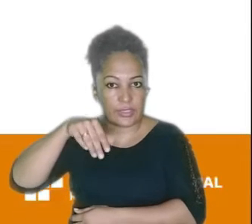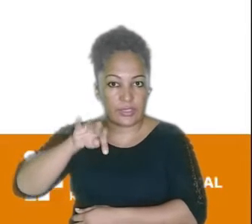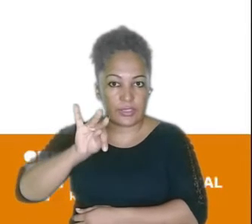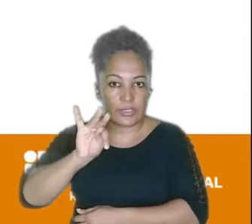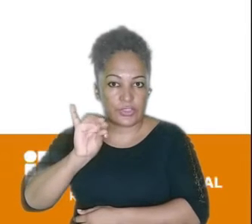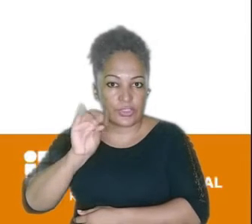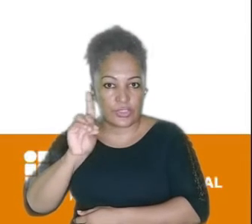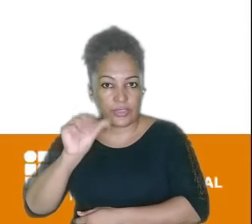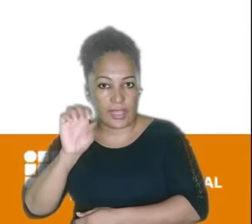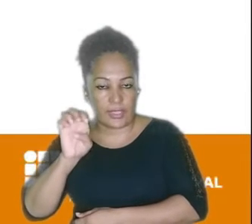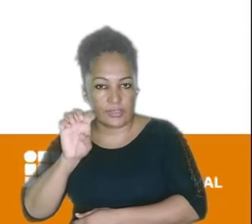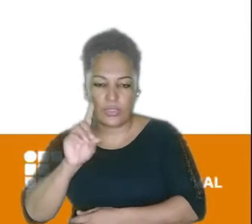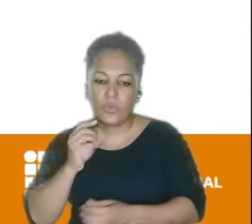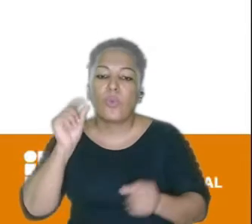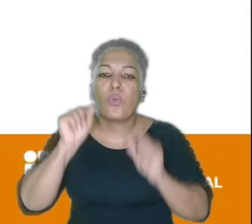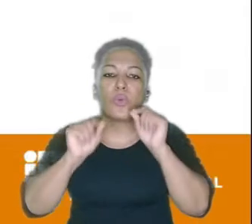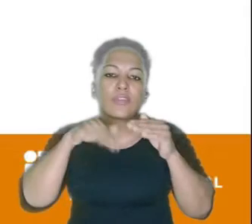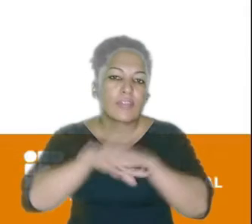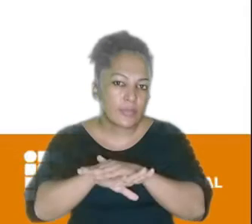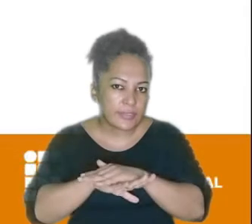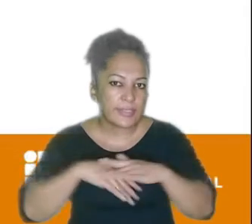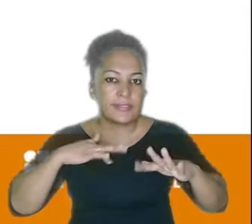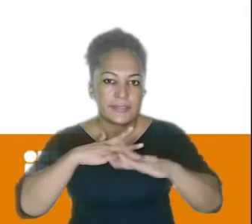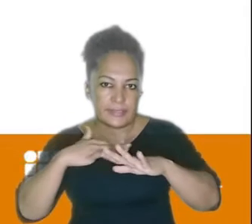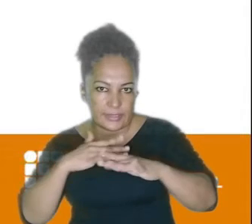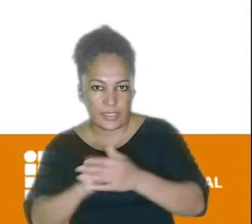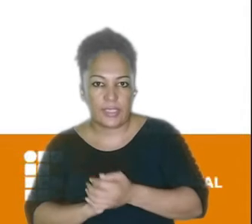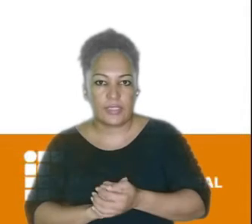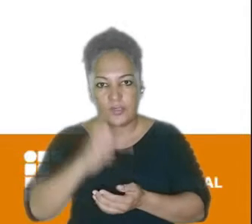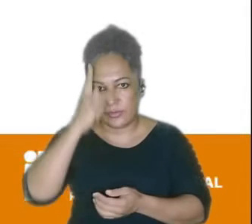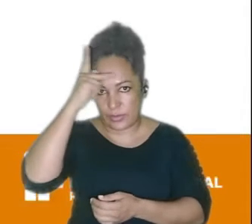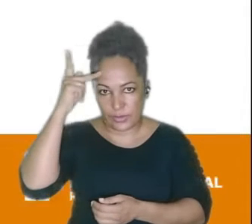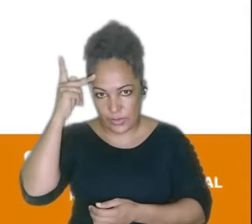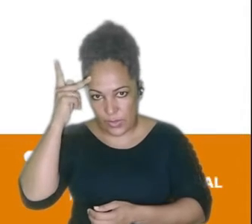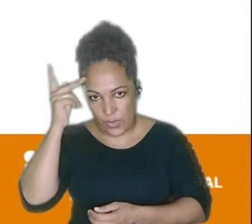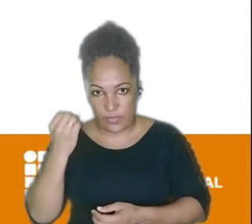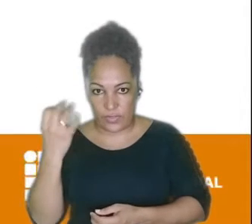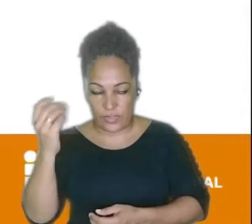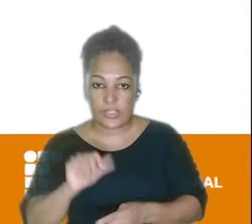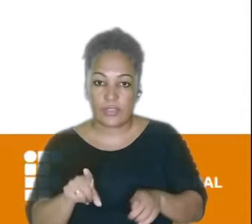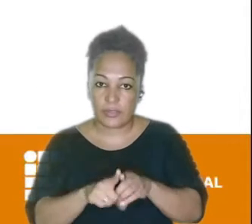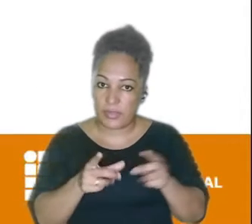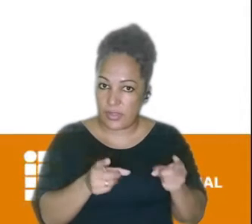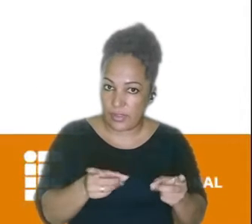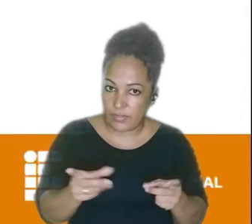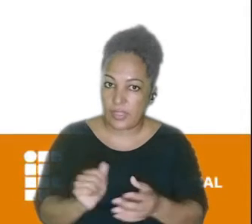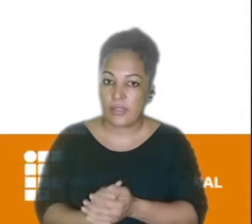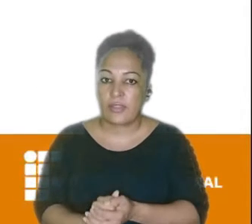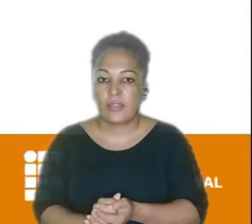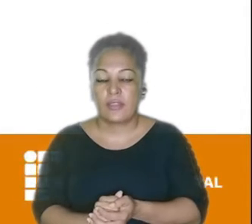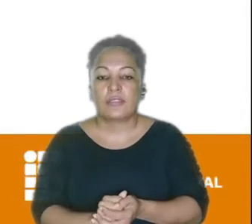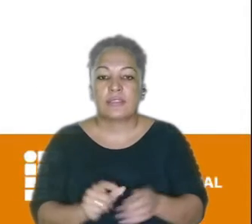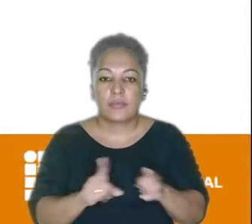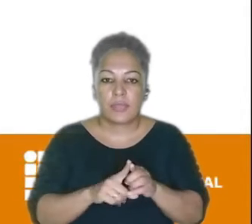dessas funcionalidades, o que ela vai armazenar? Vai armazenar a cidade aqui, passageiro, aqui vai armazenar uma venda,